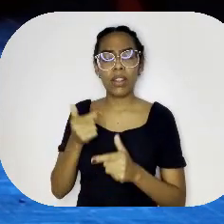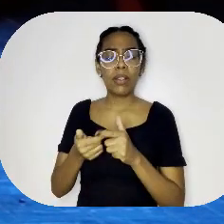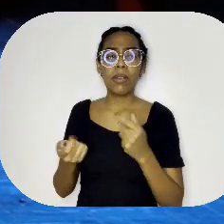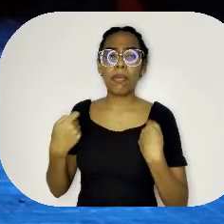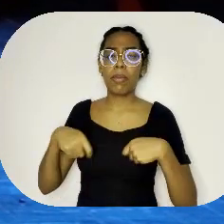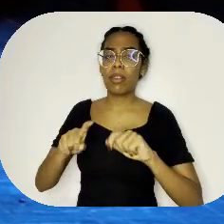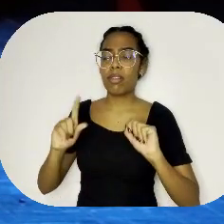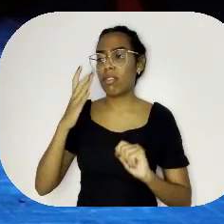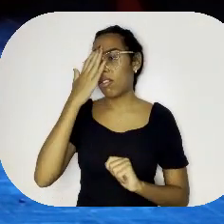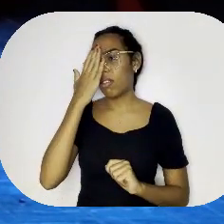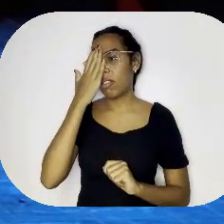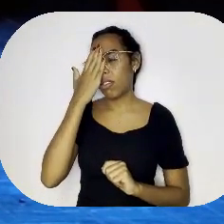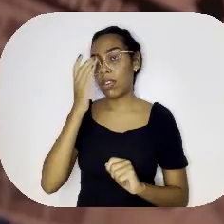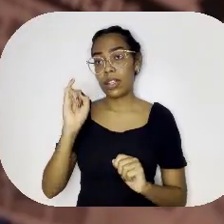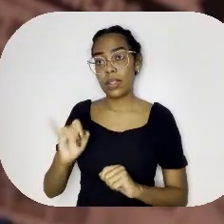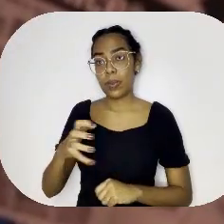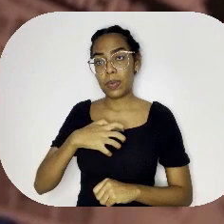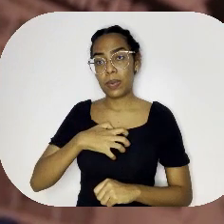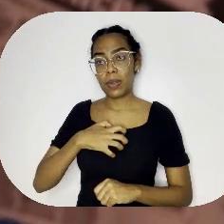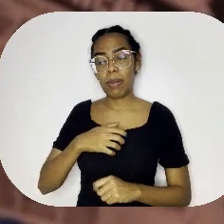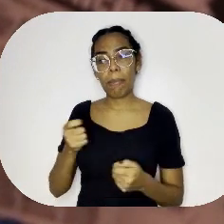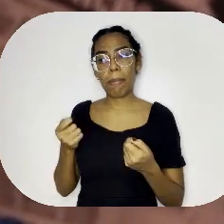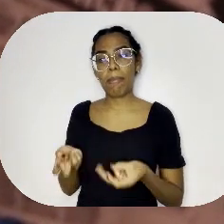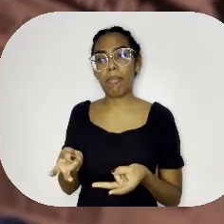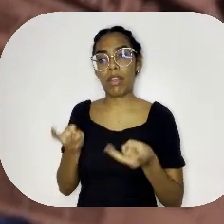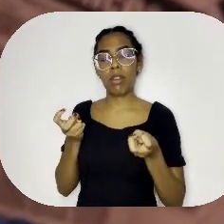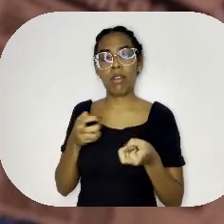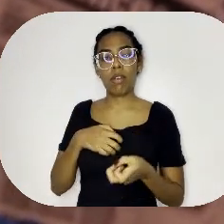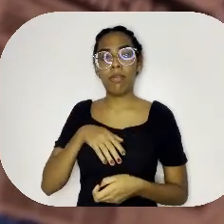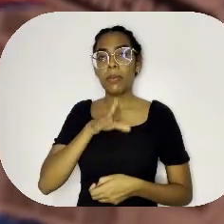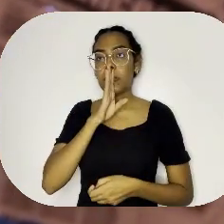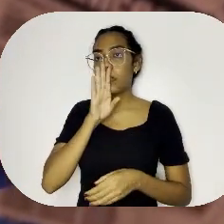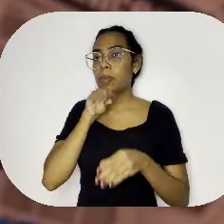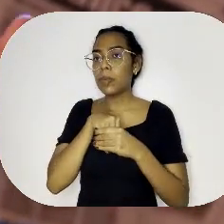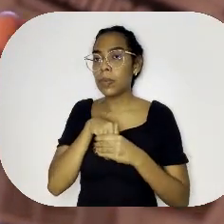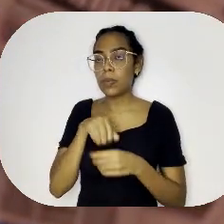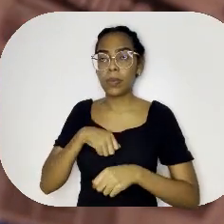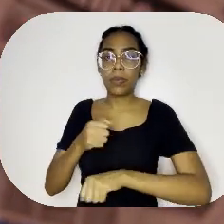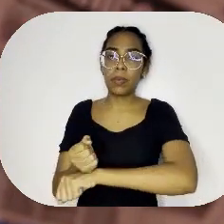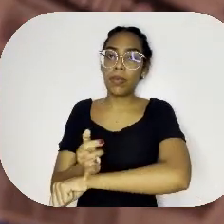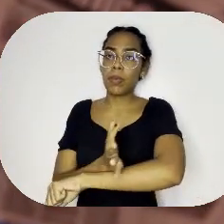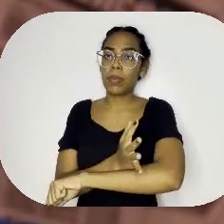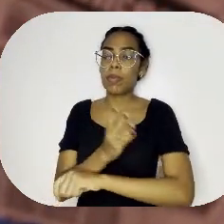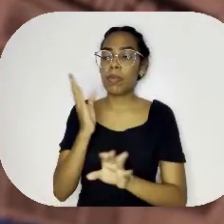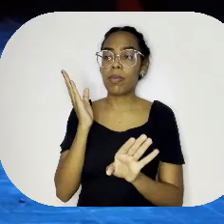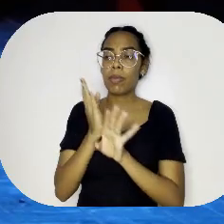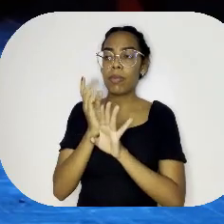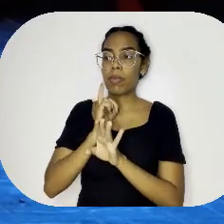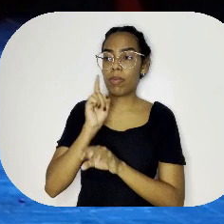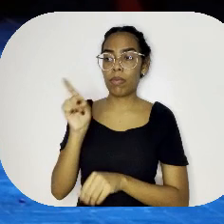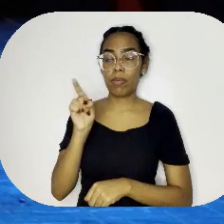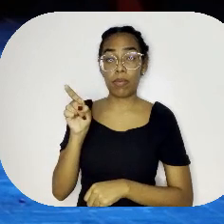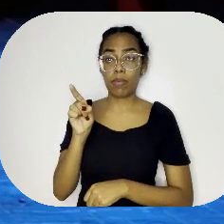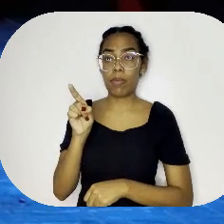entendo quando eu sinto, eu vejo a profundidade e a sinestesia que existe nele. Porque naquele poema